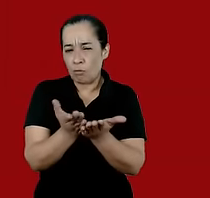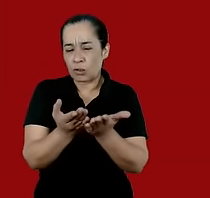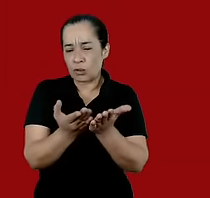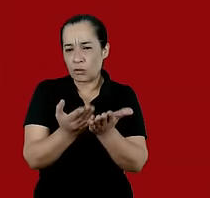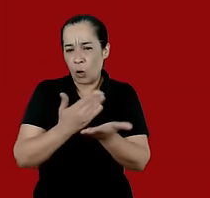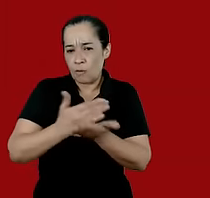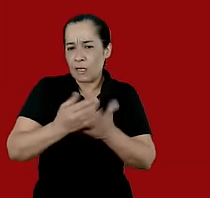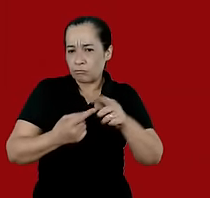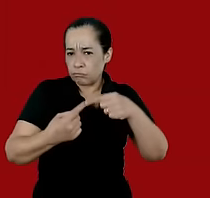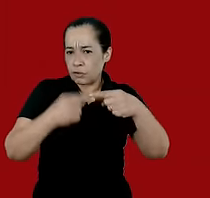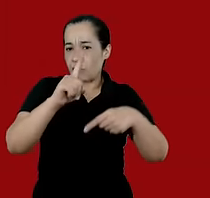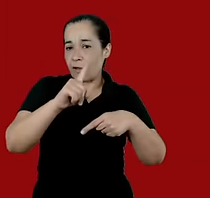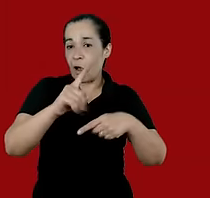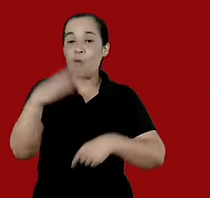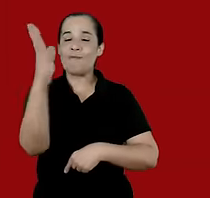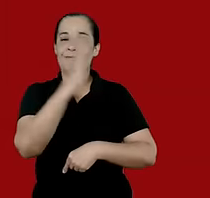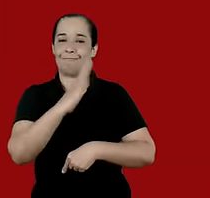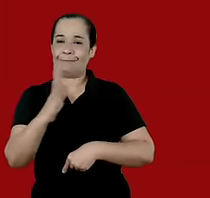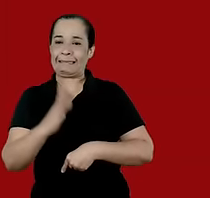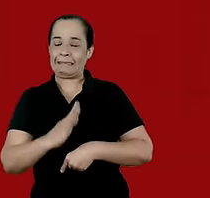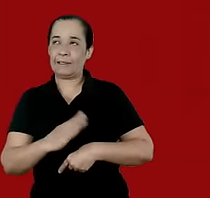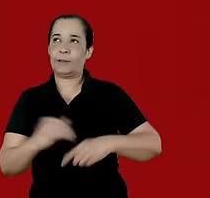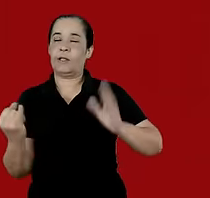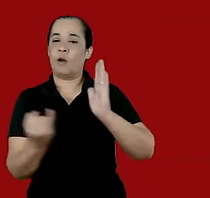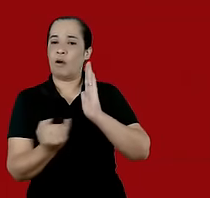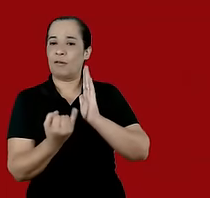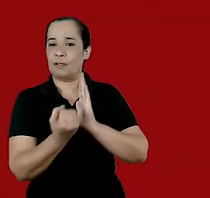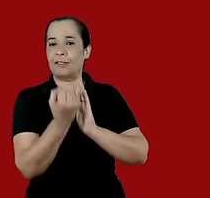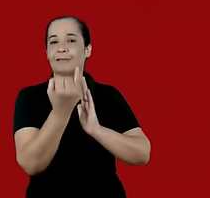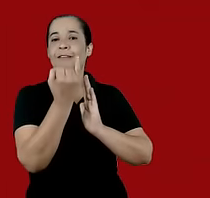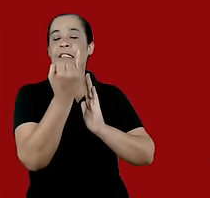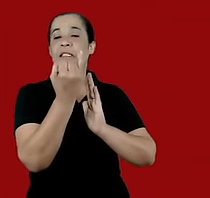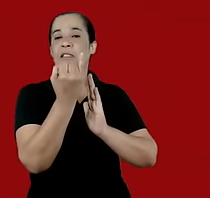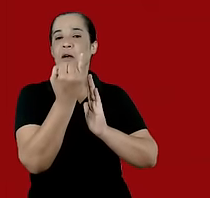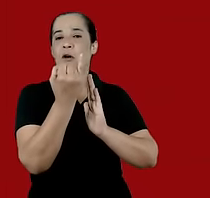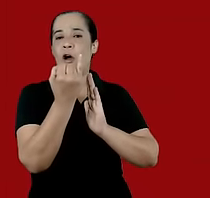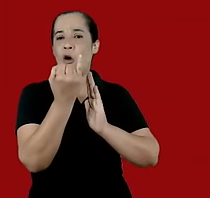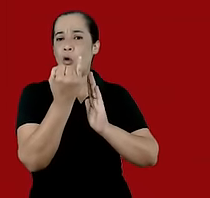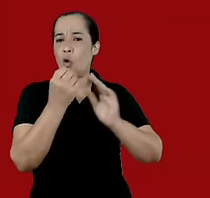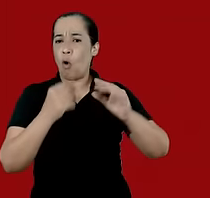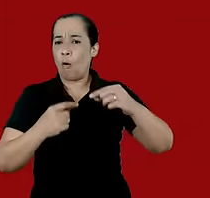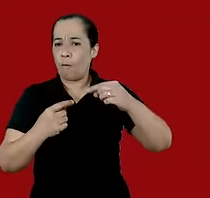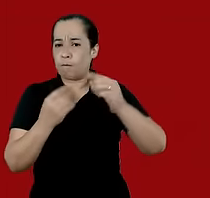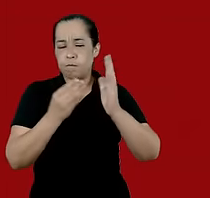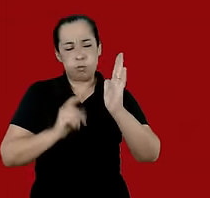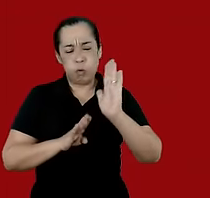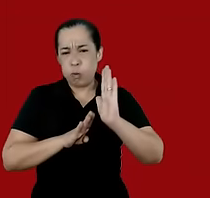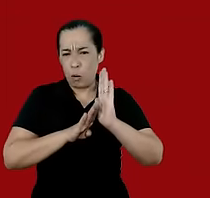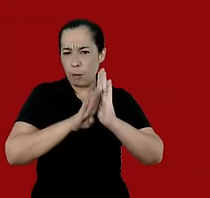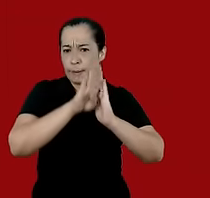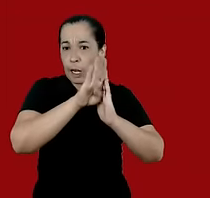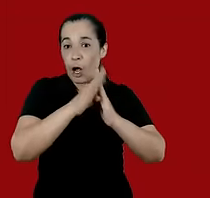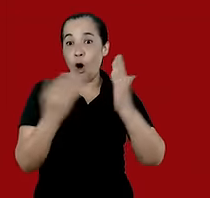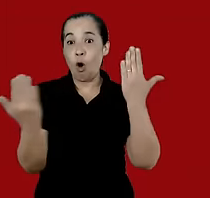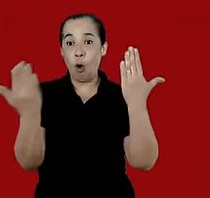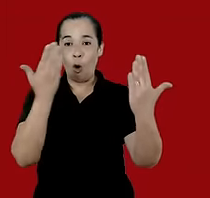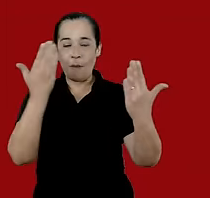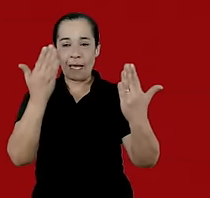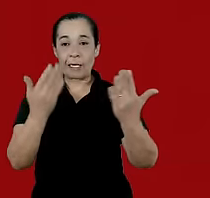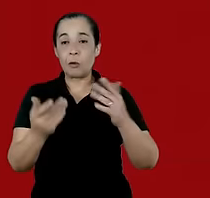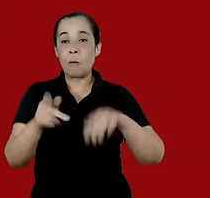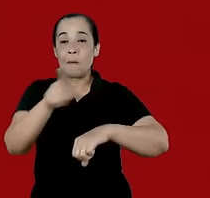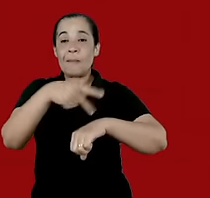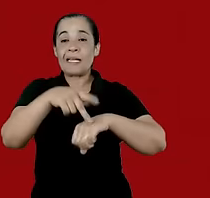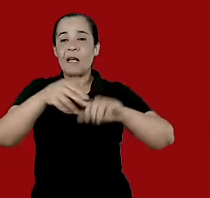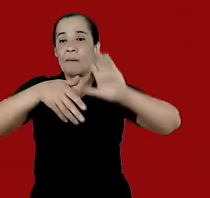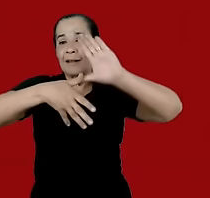eh bastante vamos dizer assim abrupto e quando a gente compara com os nossos pares aqui na América Latina com exceção